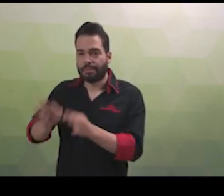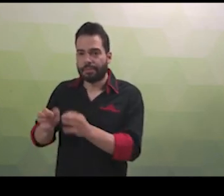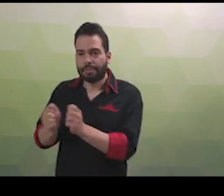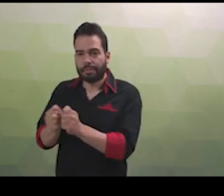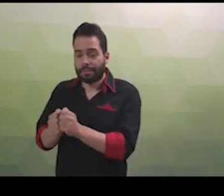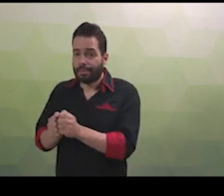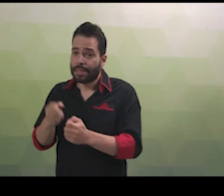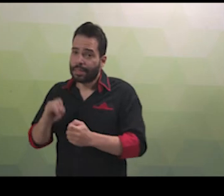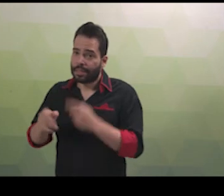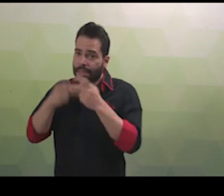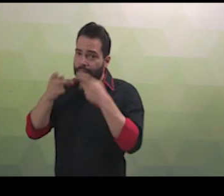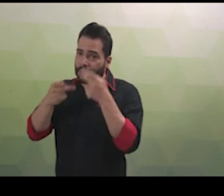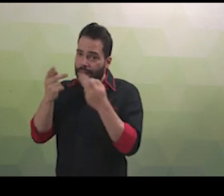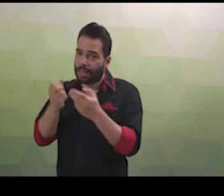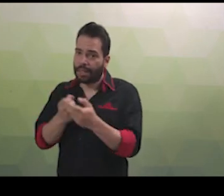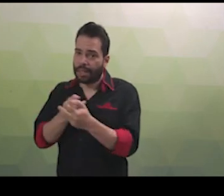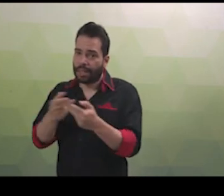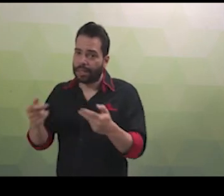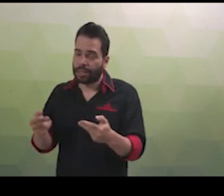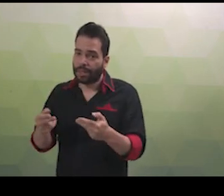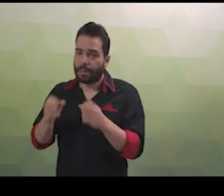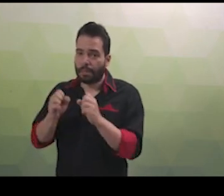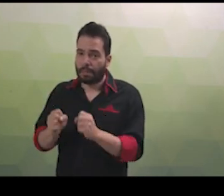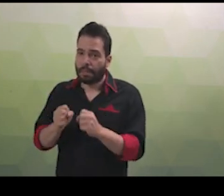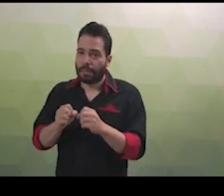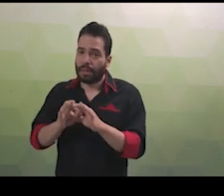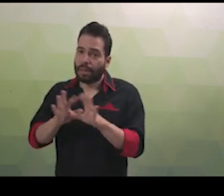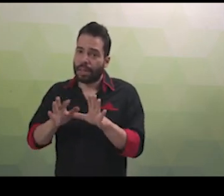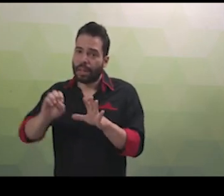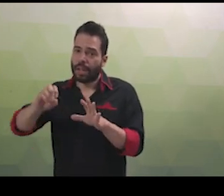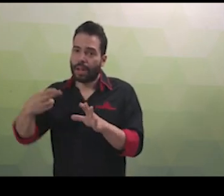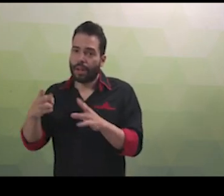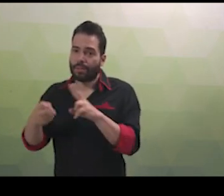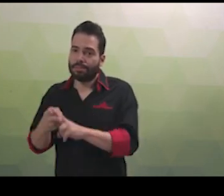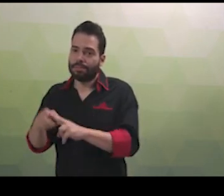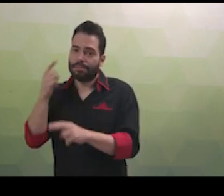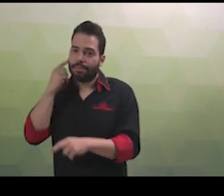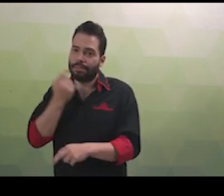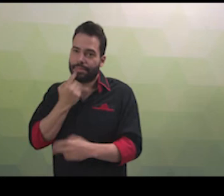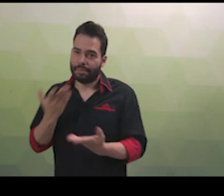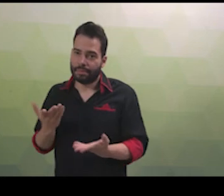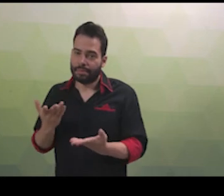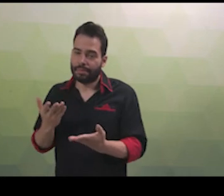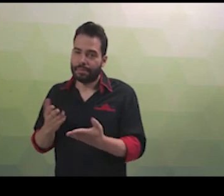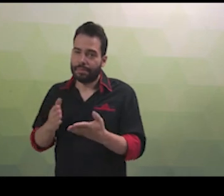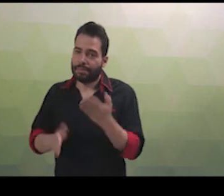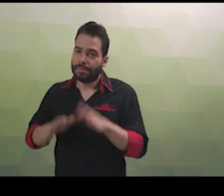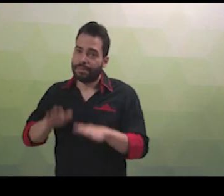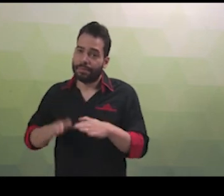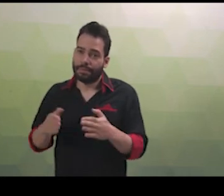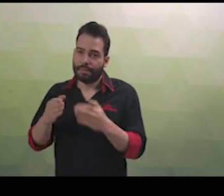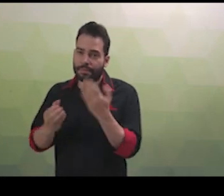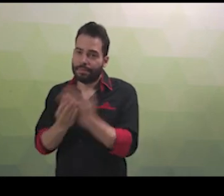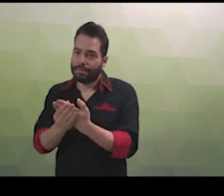do intérprete pode absolver ou condenar o surdo, dependendo do que acontecer no processo. A interpretação exige